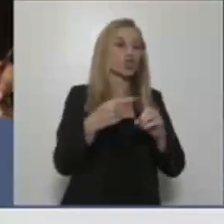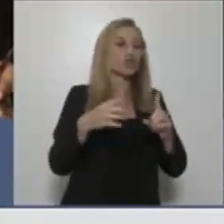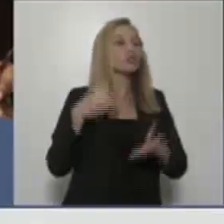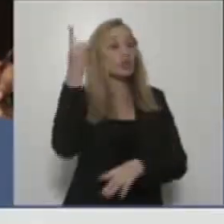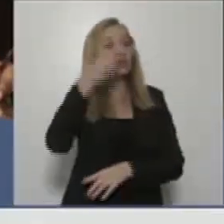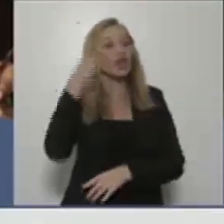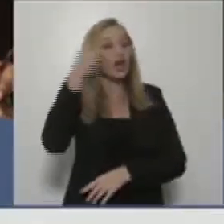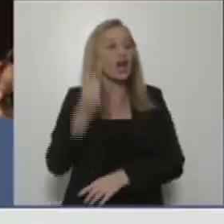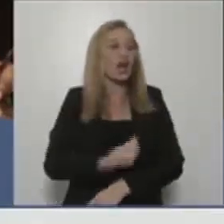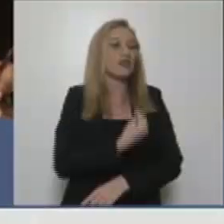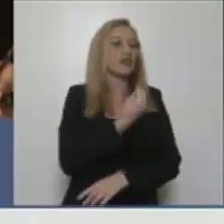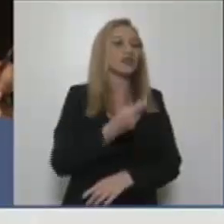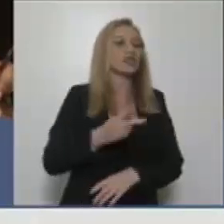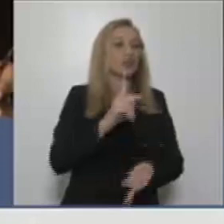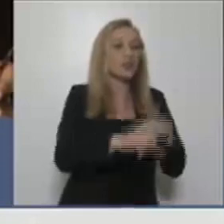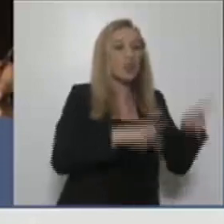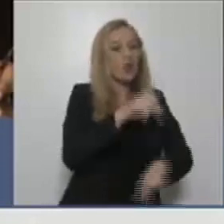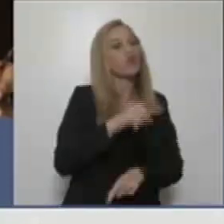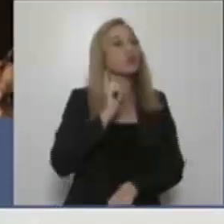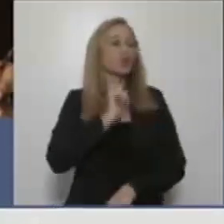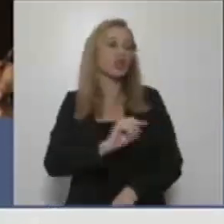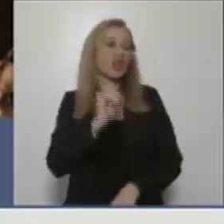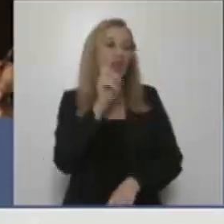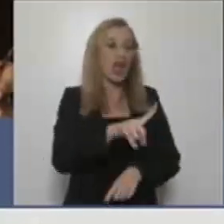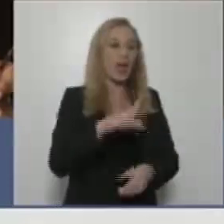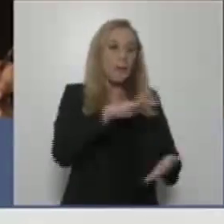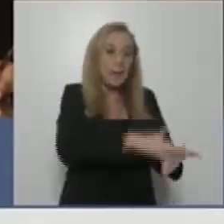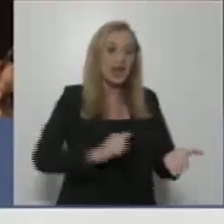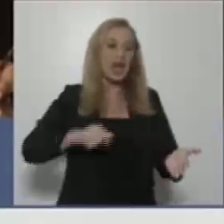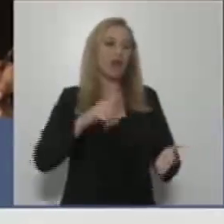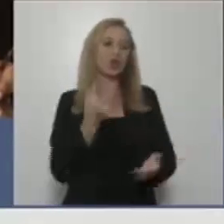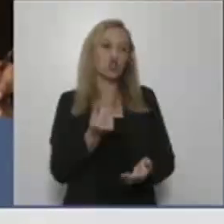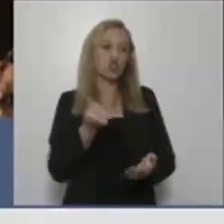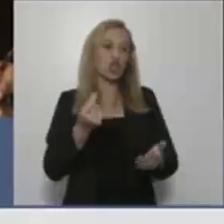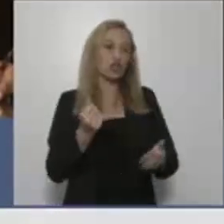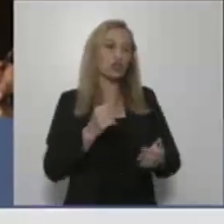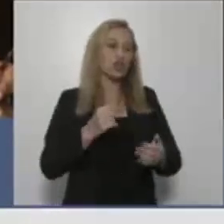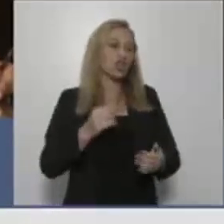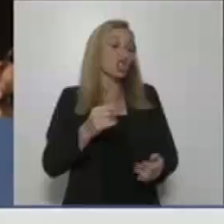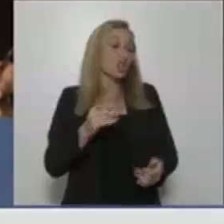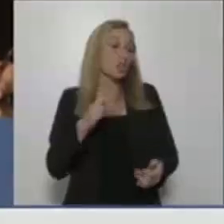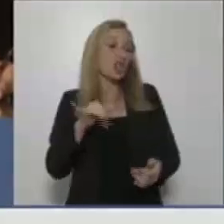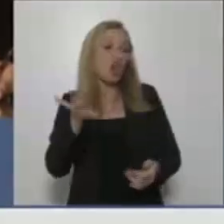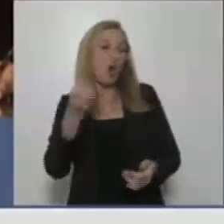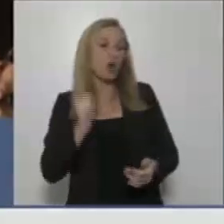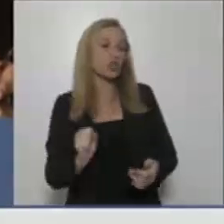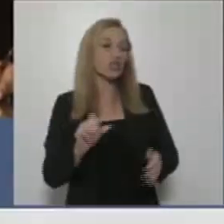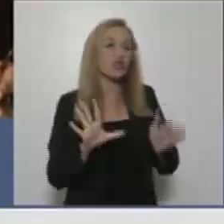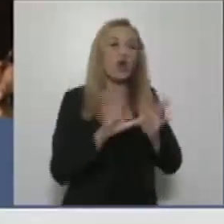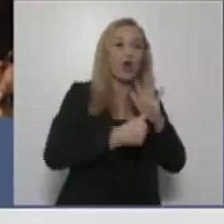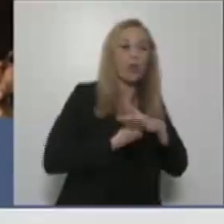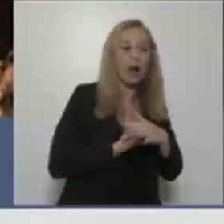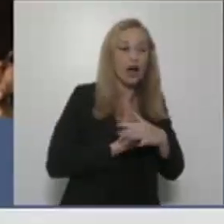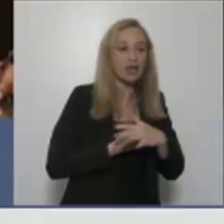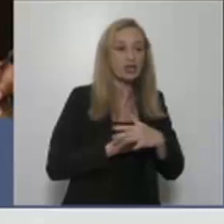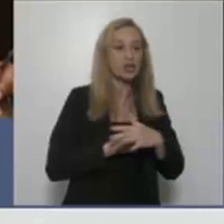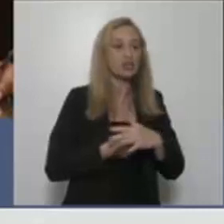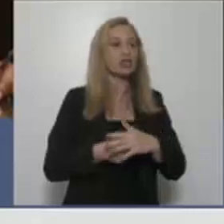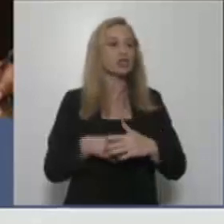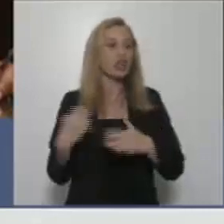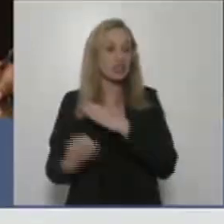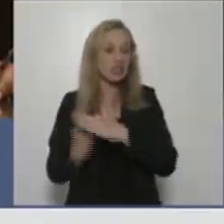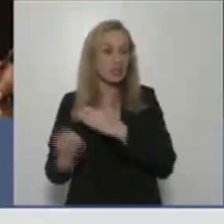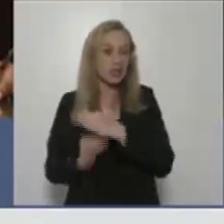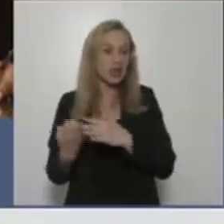à vida do cidadão fluminense. É retomar o dinheiro de bilhões que foi roubado dessas concessionárias,